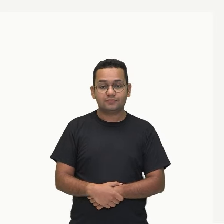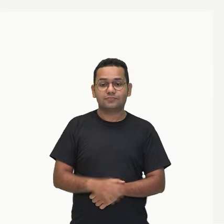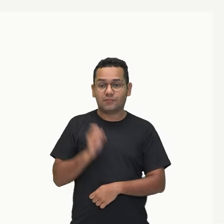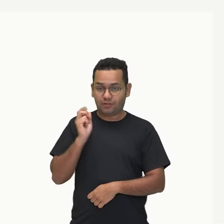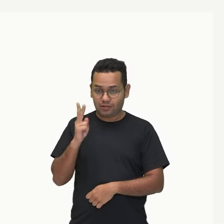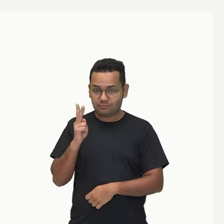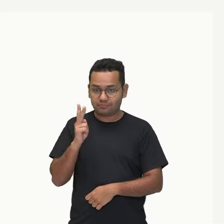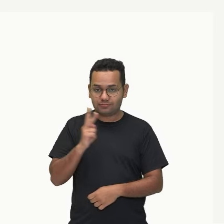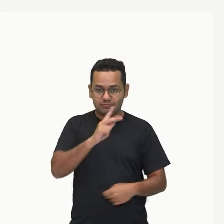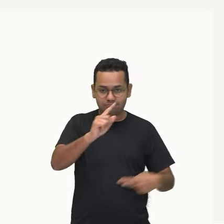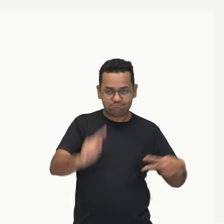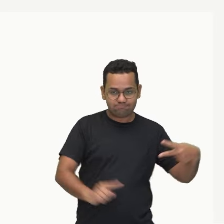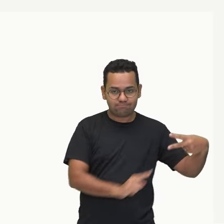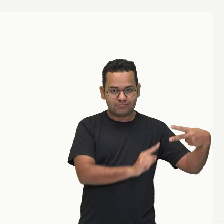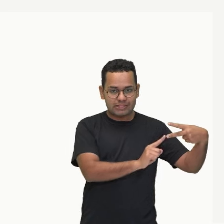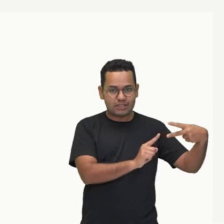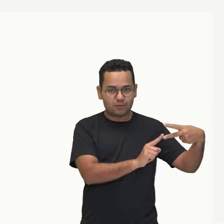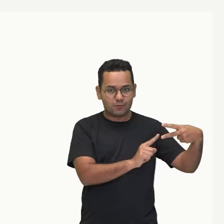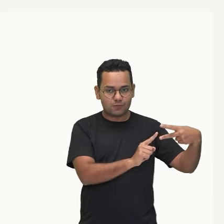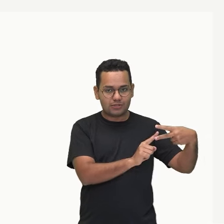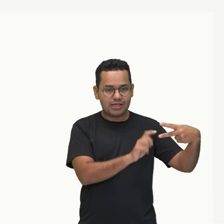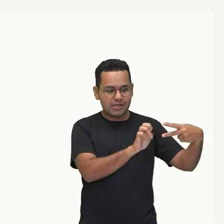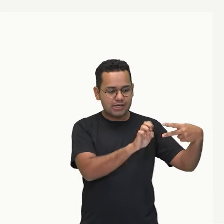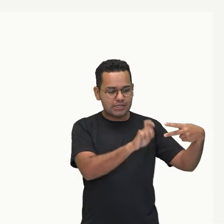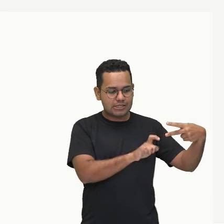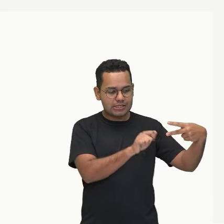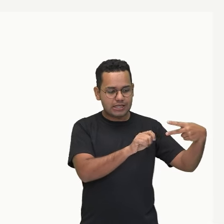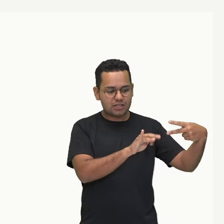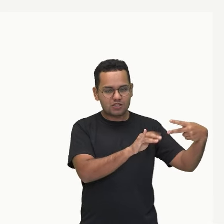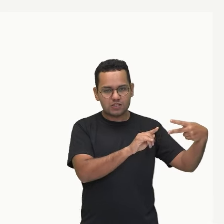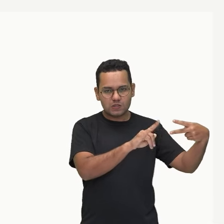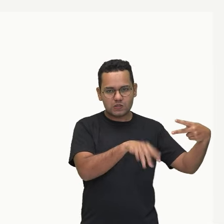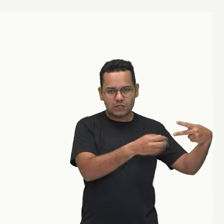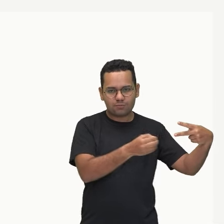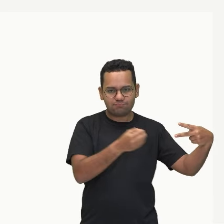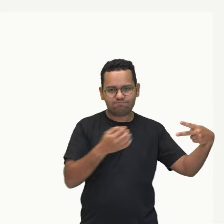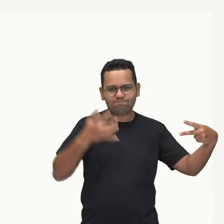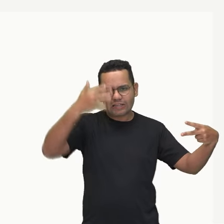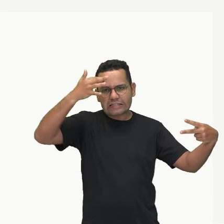exatidão, então, o empírico, ele é o quê?